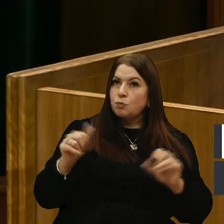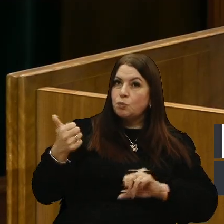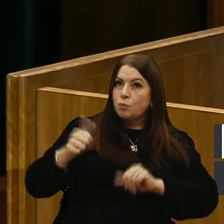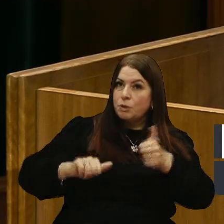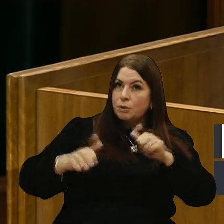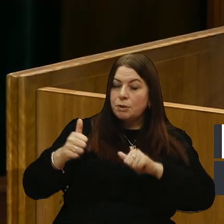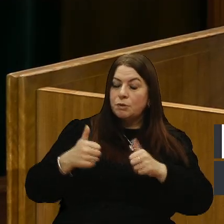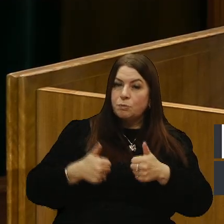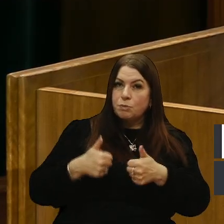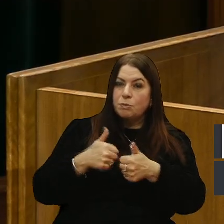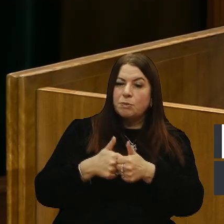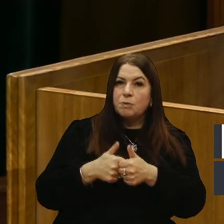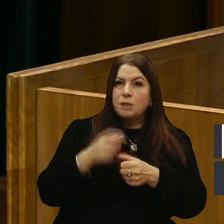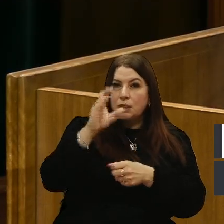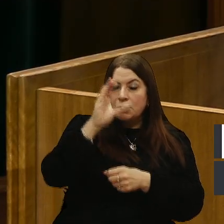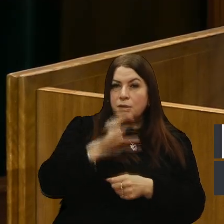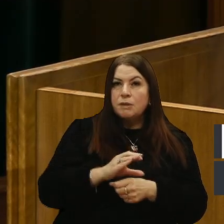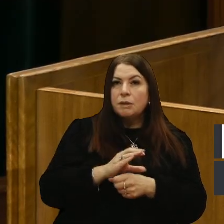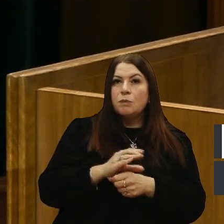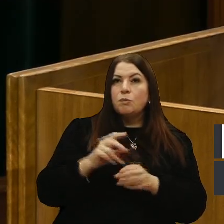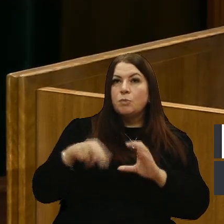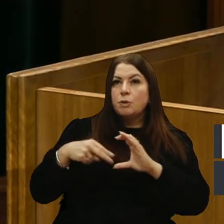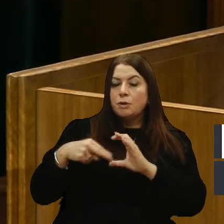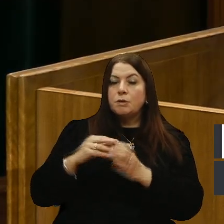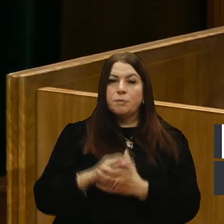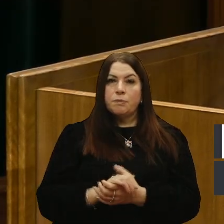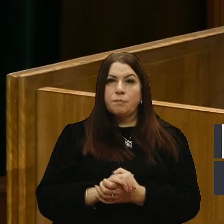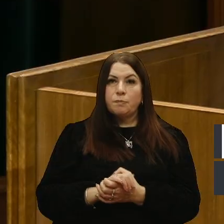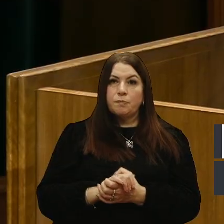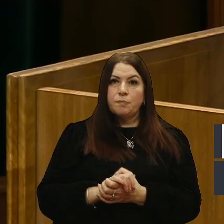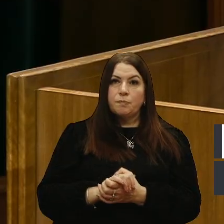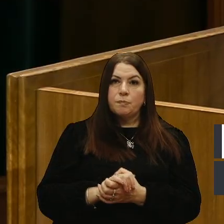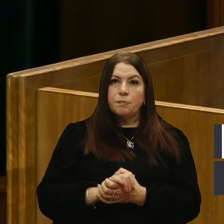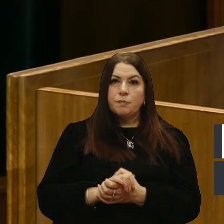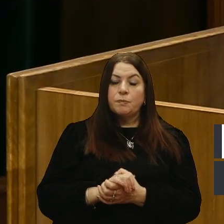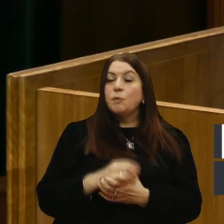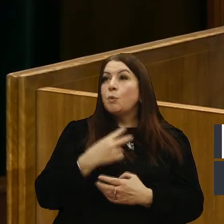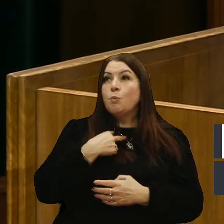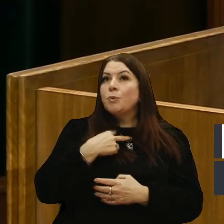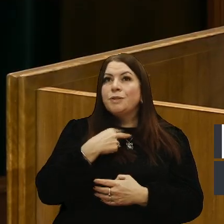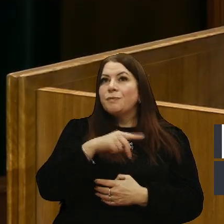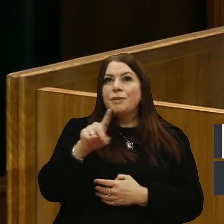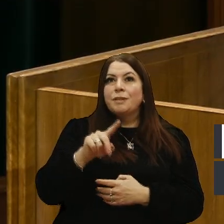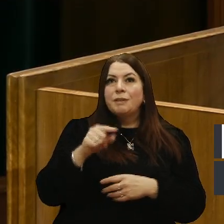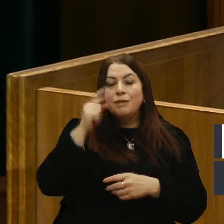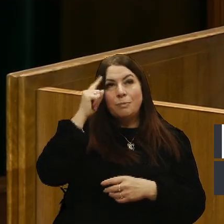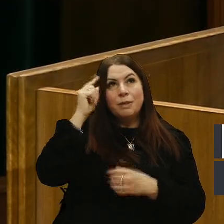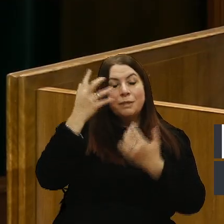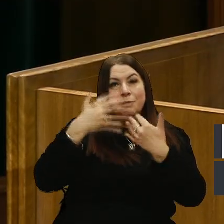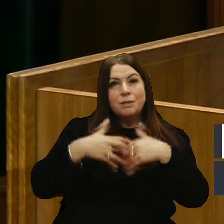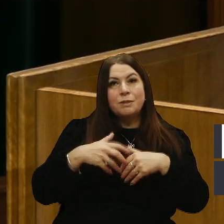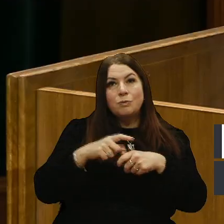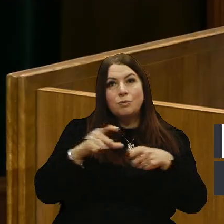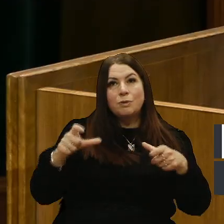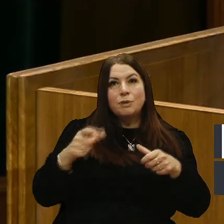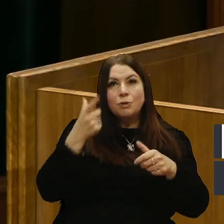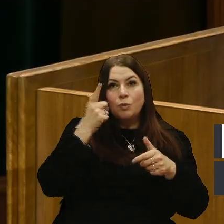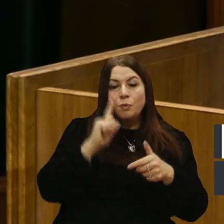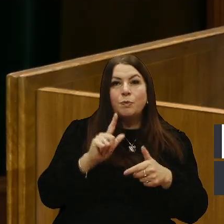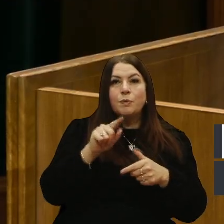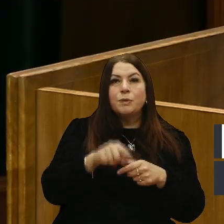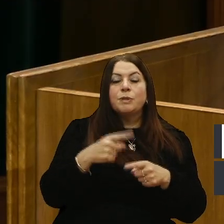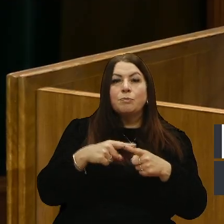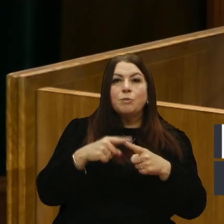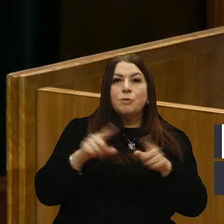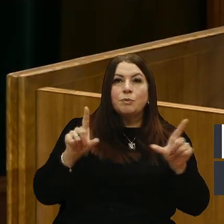qualidade e a aproximação entre o cidadão e o Poder Legislativo. Foi impossível estar lá e não refletir sobre a dimensão dessa conquista,